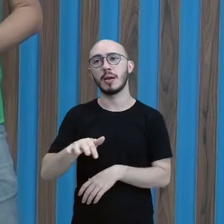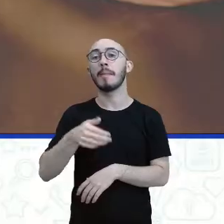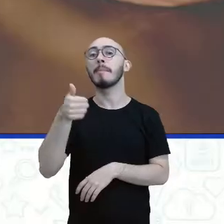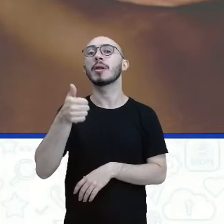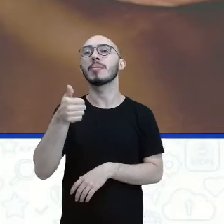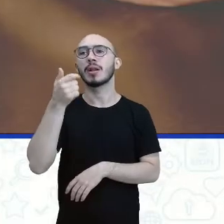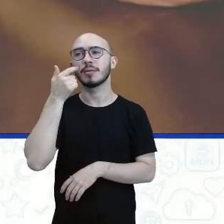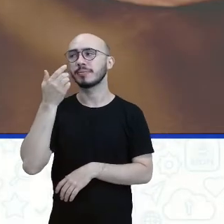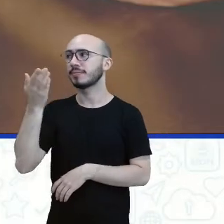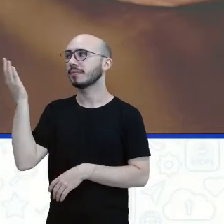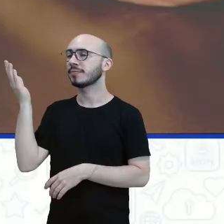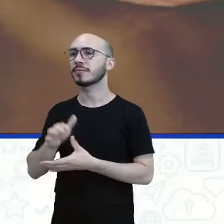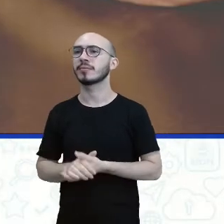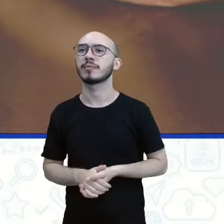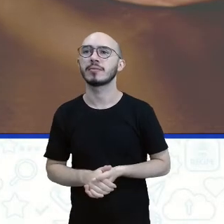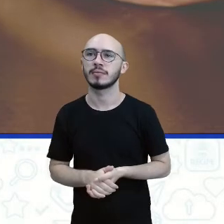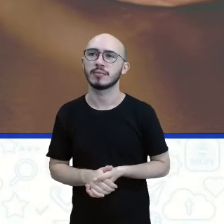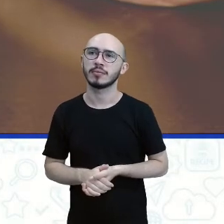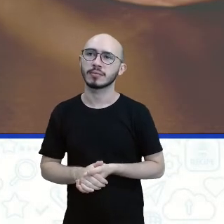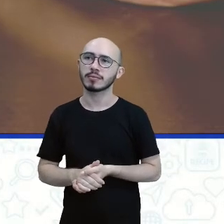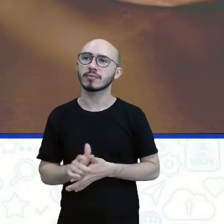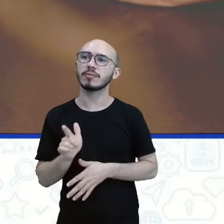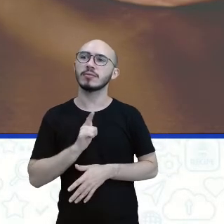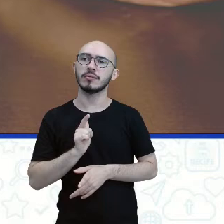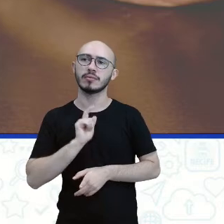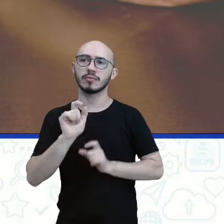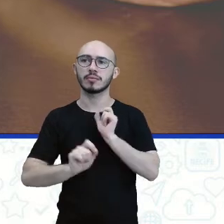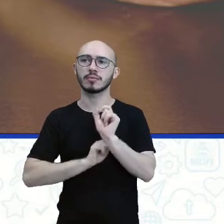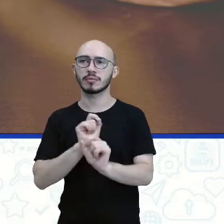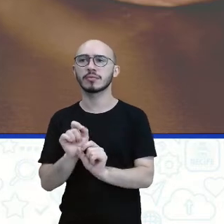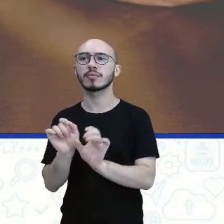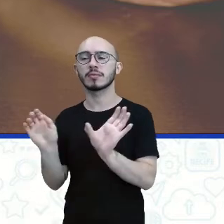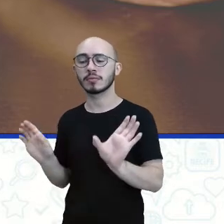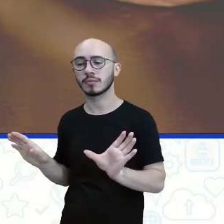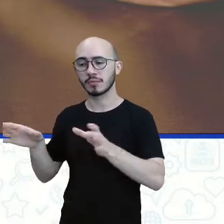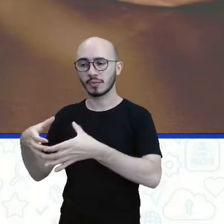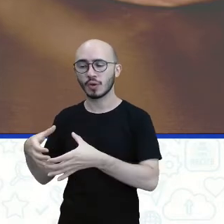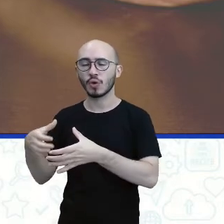primeira delas seriam as reivindicações